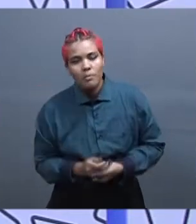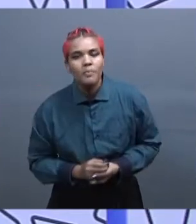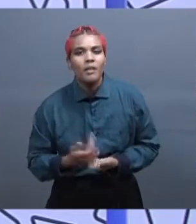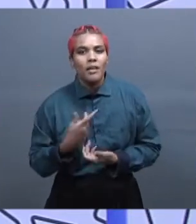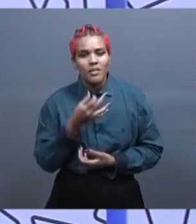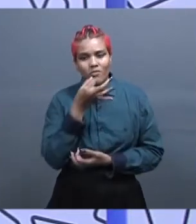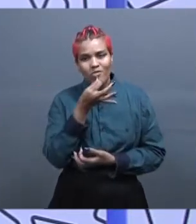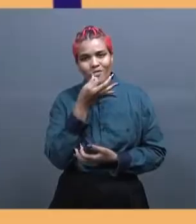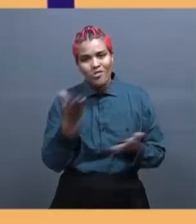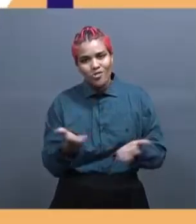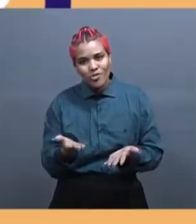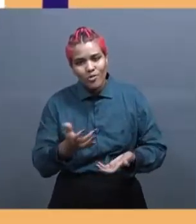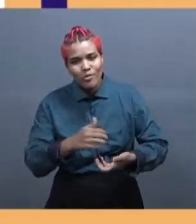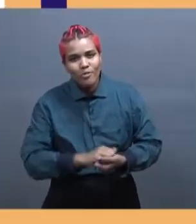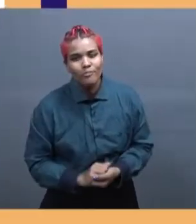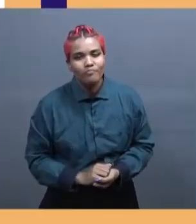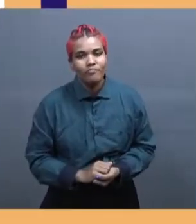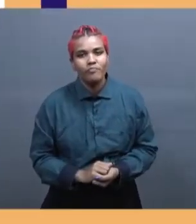hoje até mais